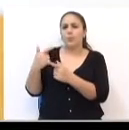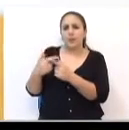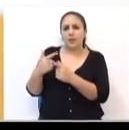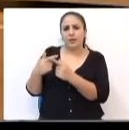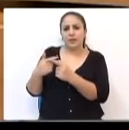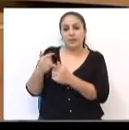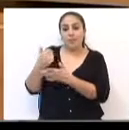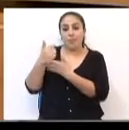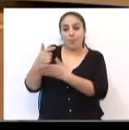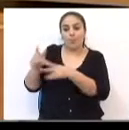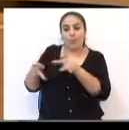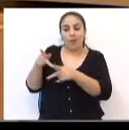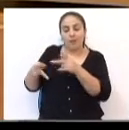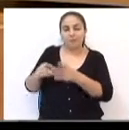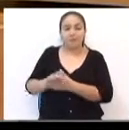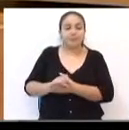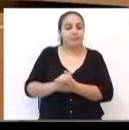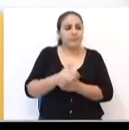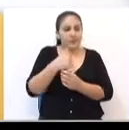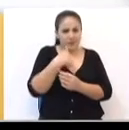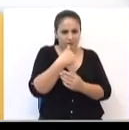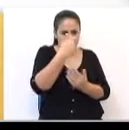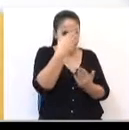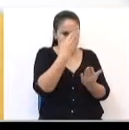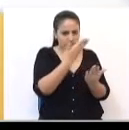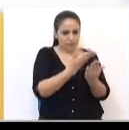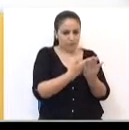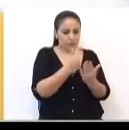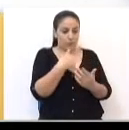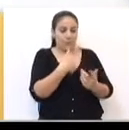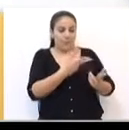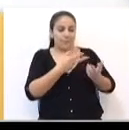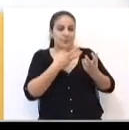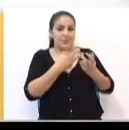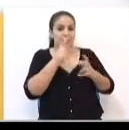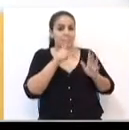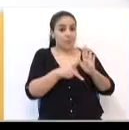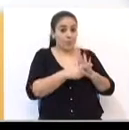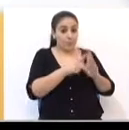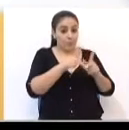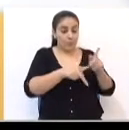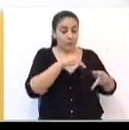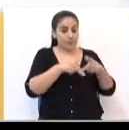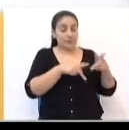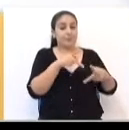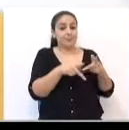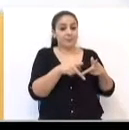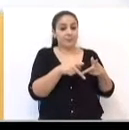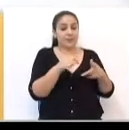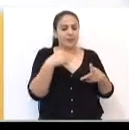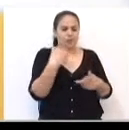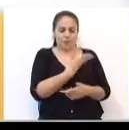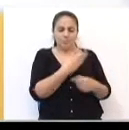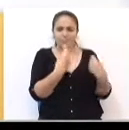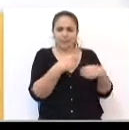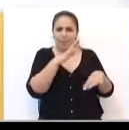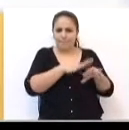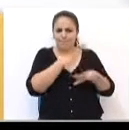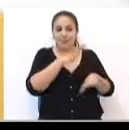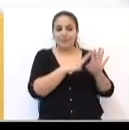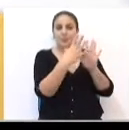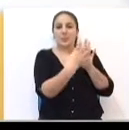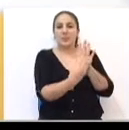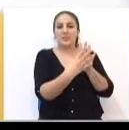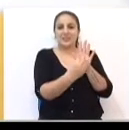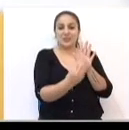esse expressivo apoio popular? Eu acredito que é a percepção da própria população e do eleitorado e que nós precisamos de novos